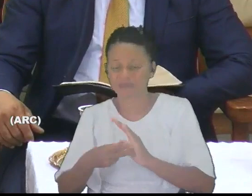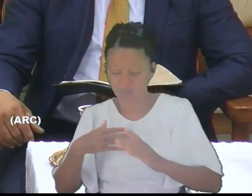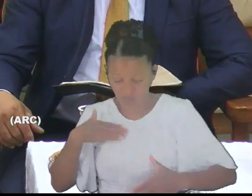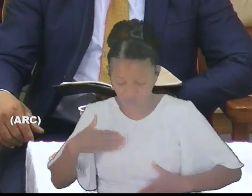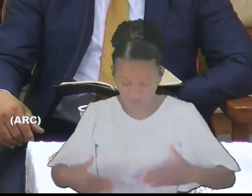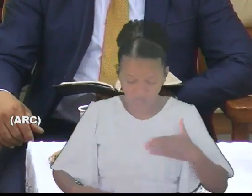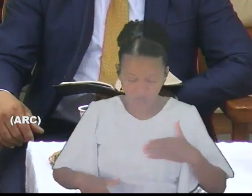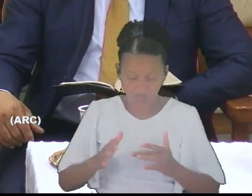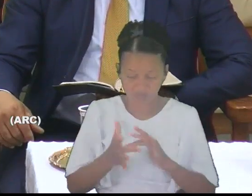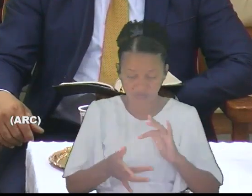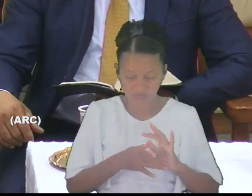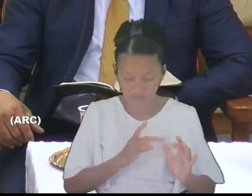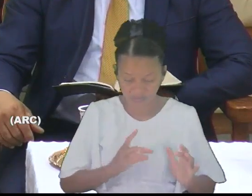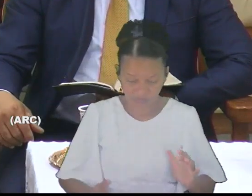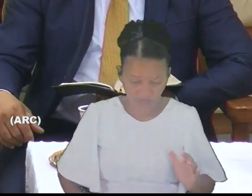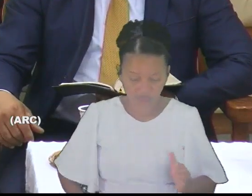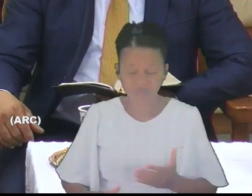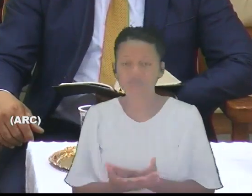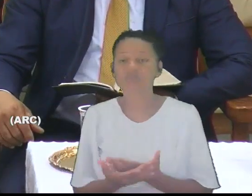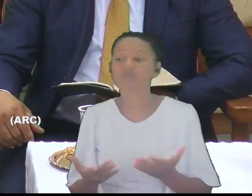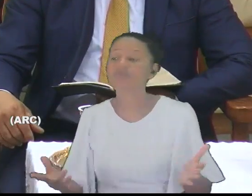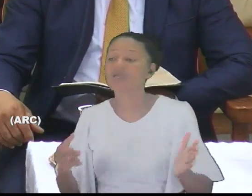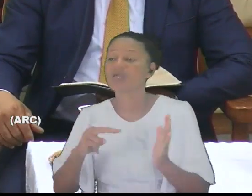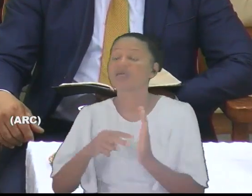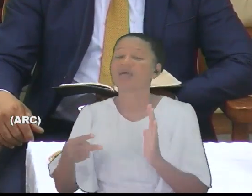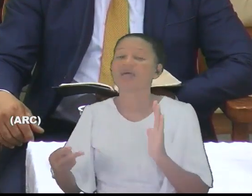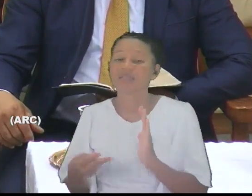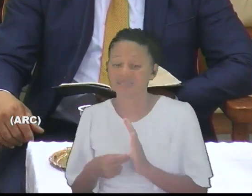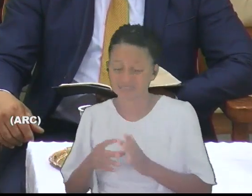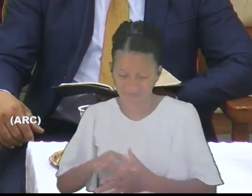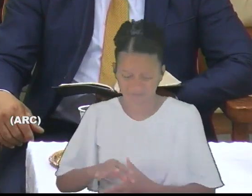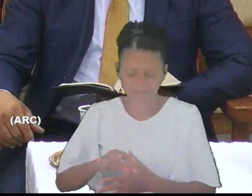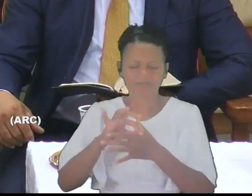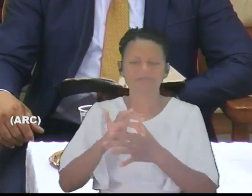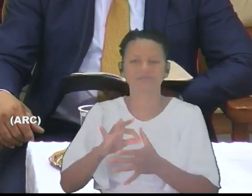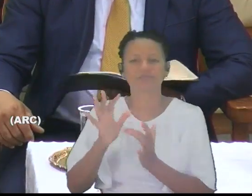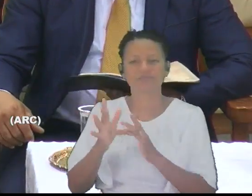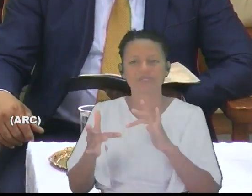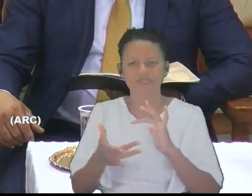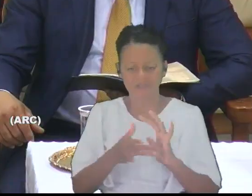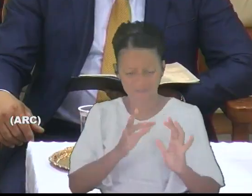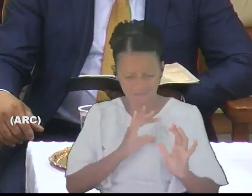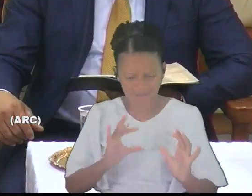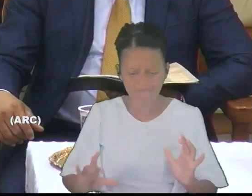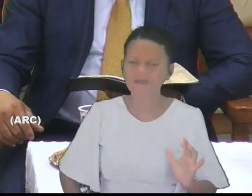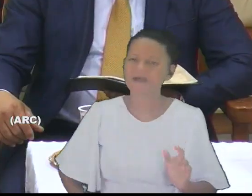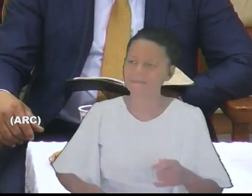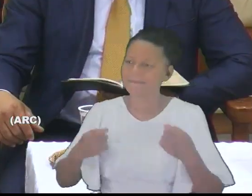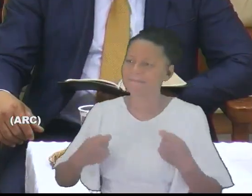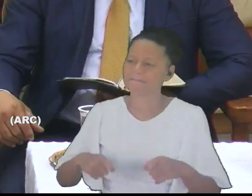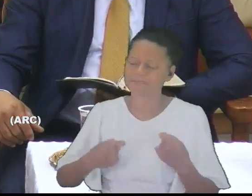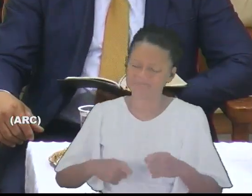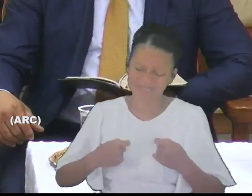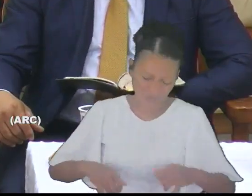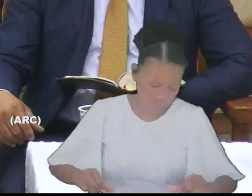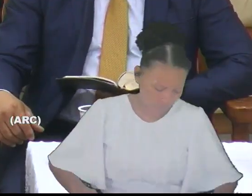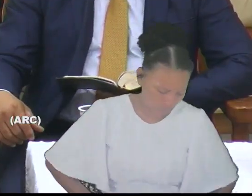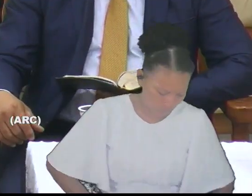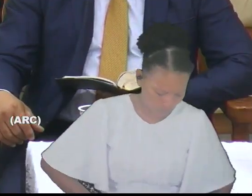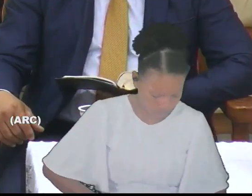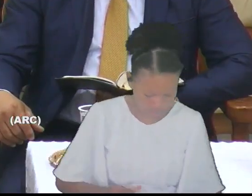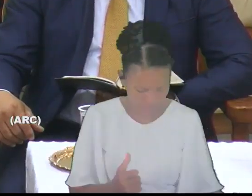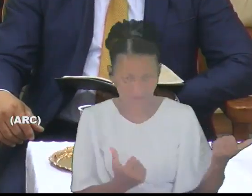Cristo. Aquele véu grosso representava a carne de Jesus, que precisava ser rasgada,